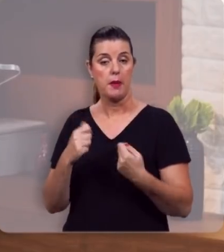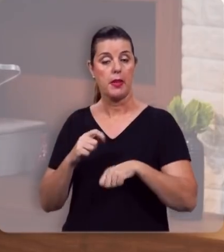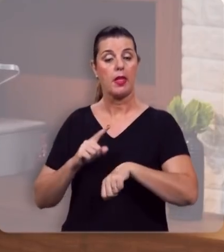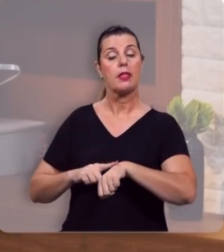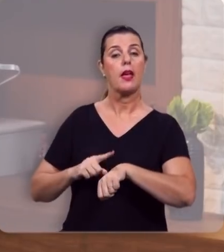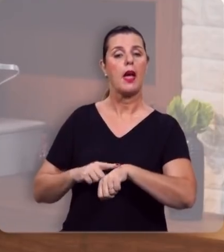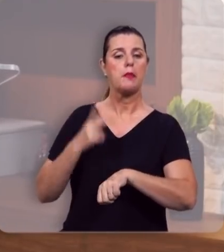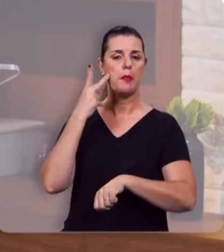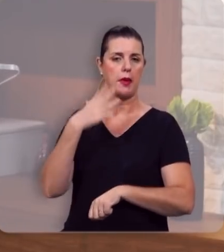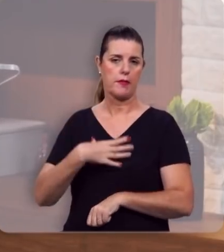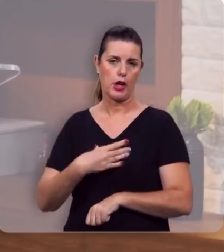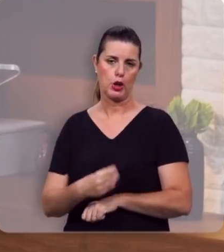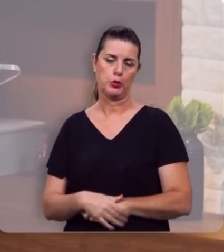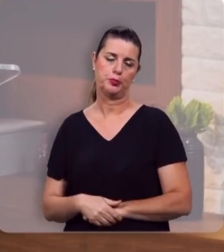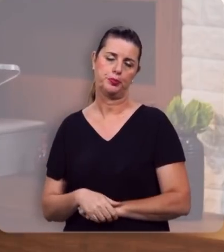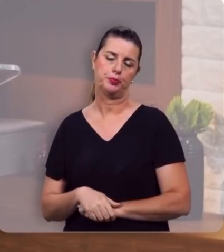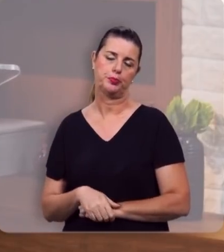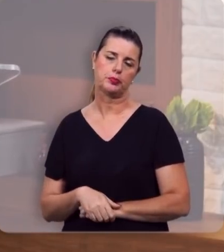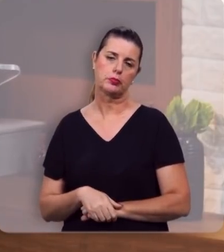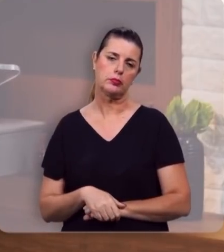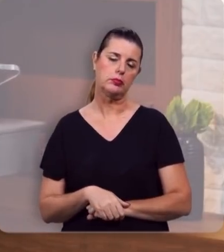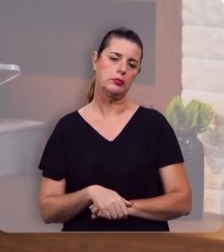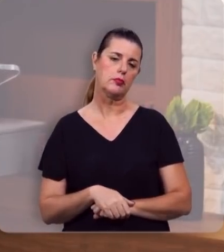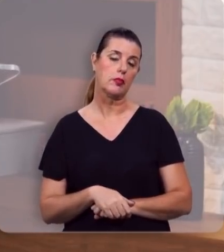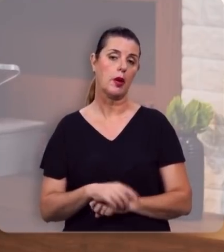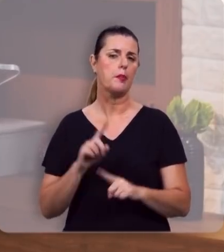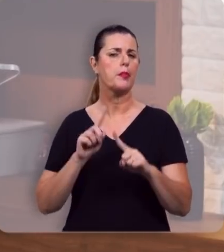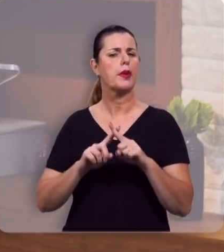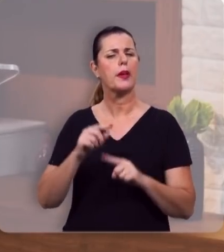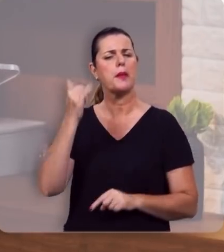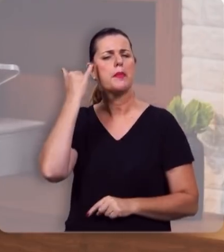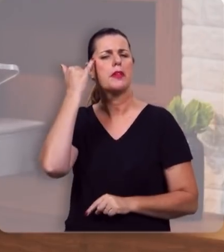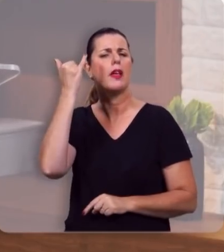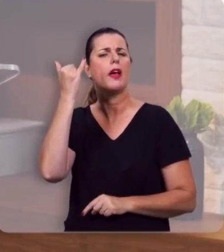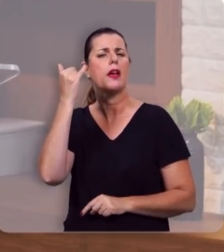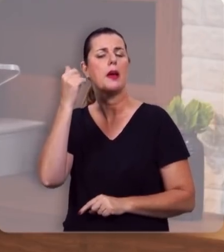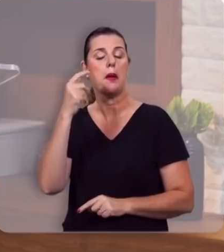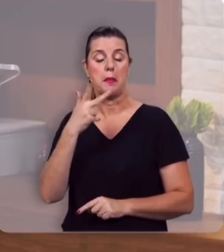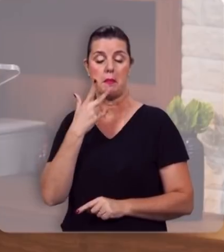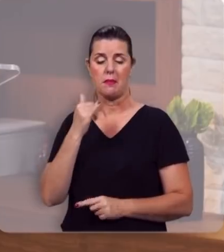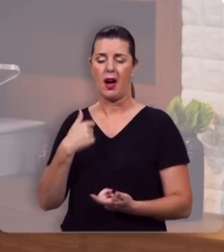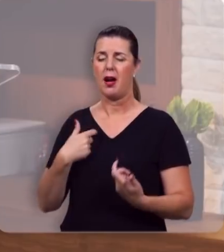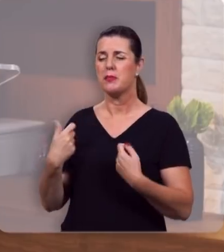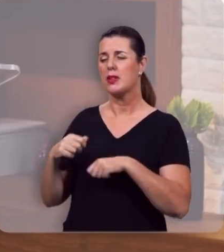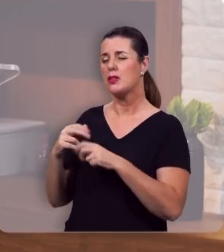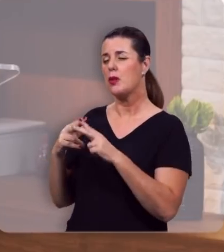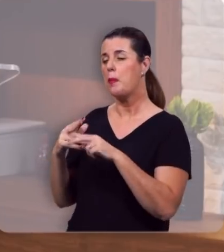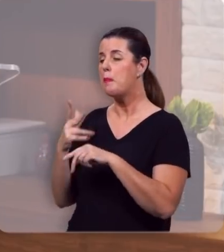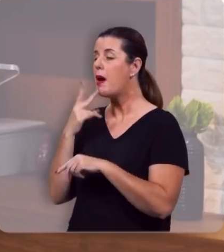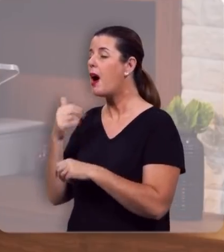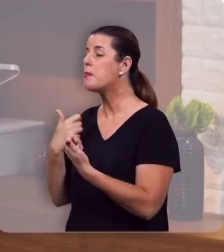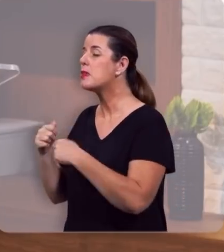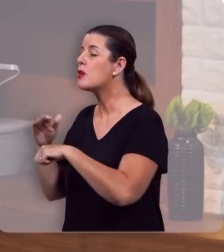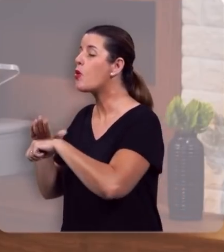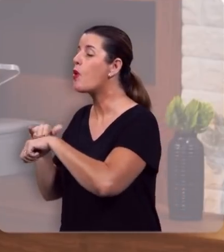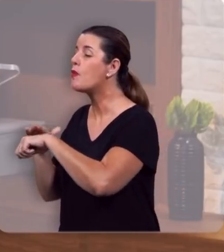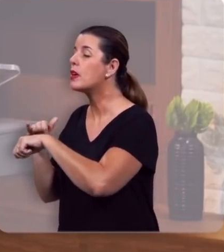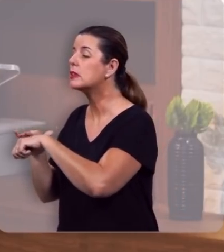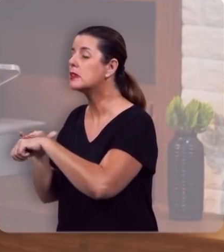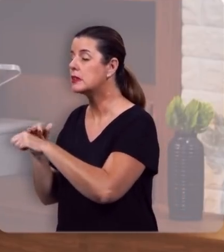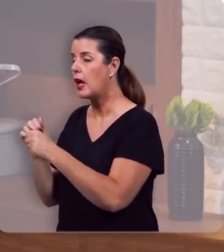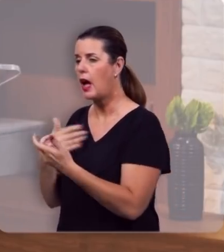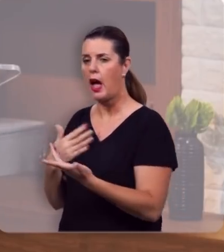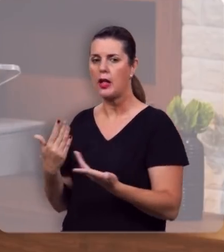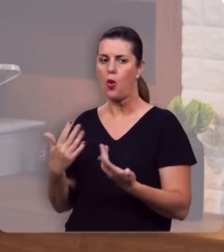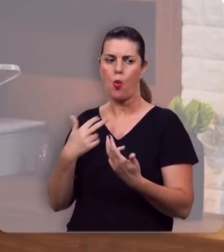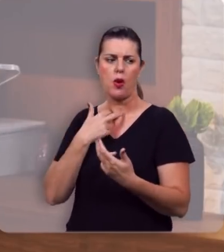tempo para os filhos. Porque já imaginou o filho dizer, pai, eu preciso falar com você. Não tem tempo. Meu pai me ajuda aqui nos